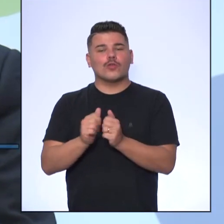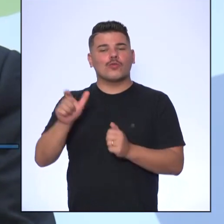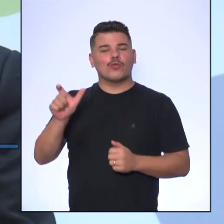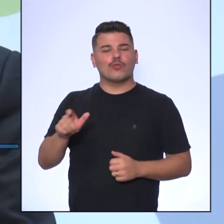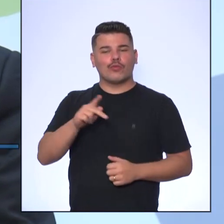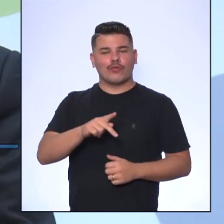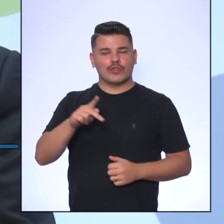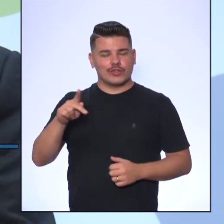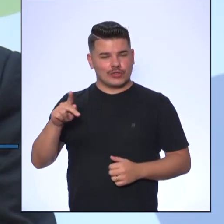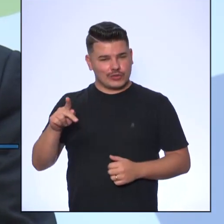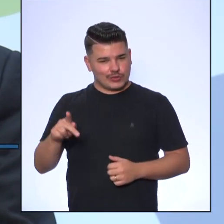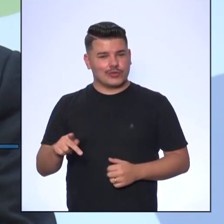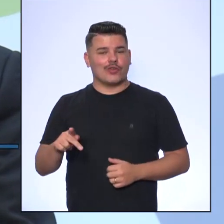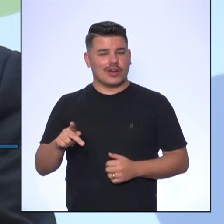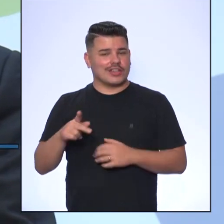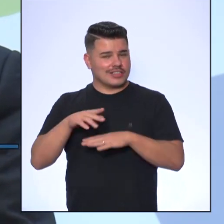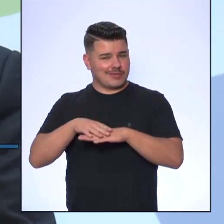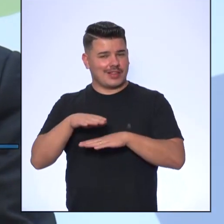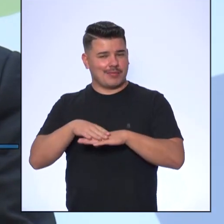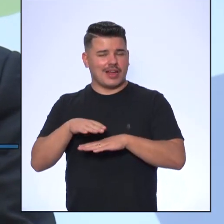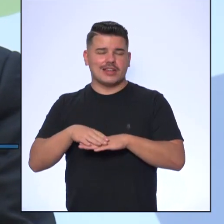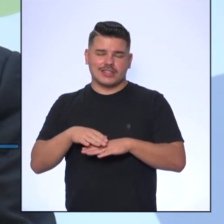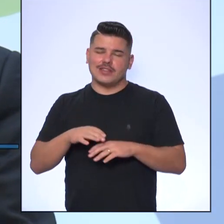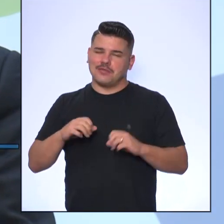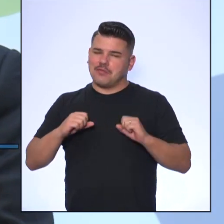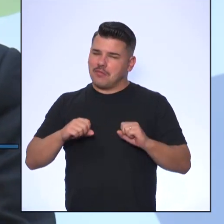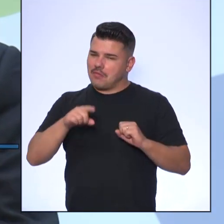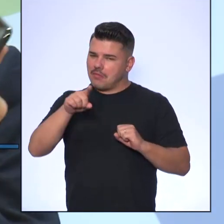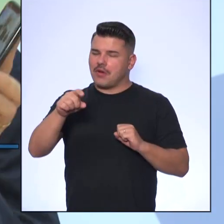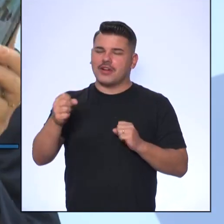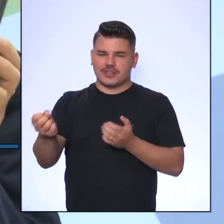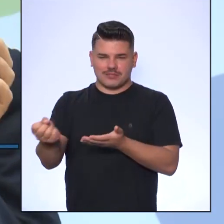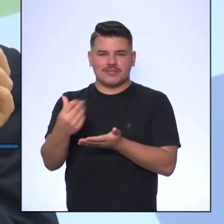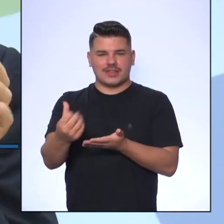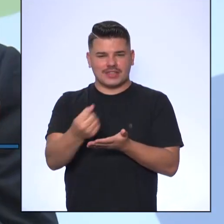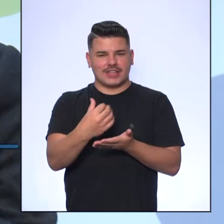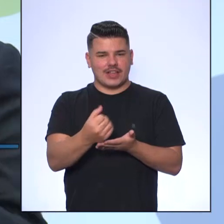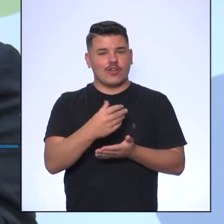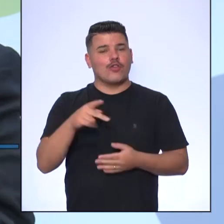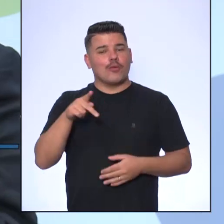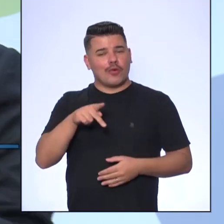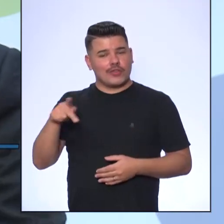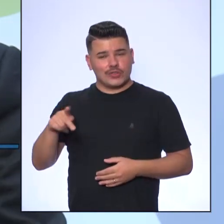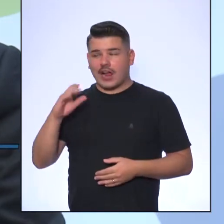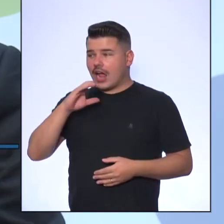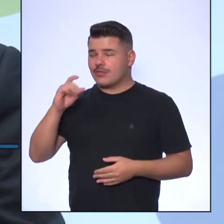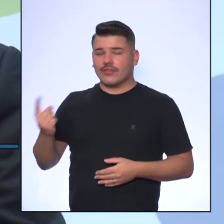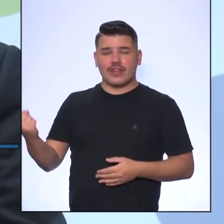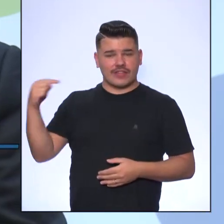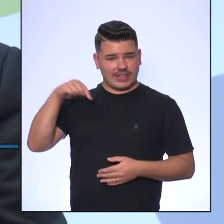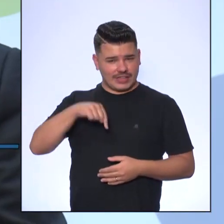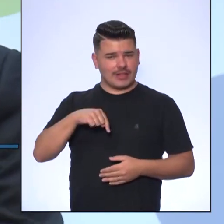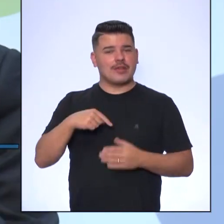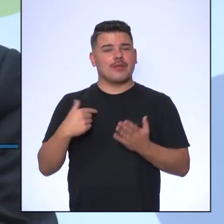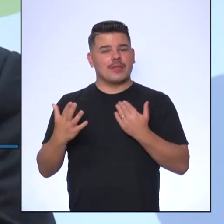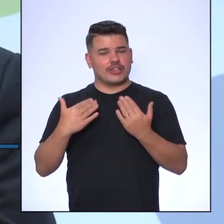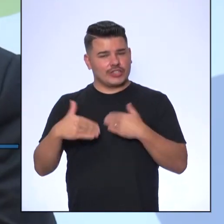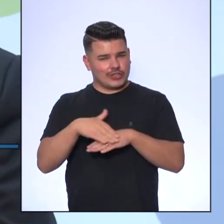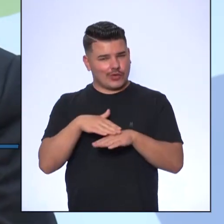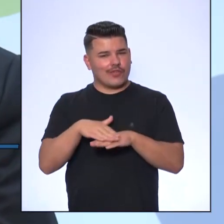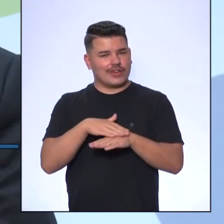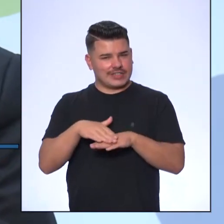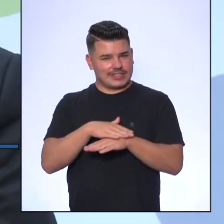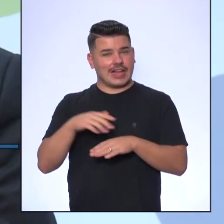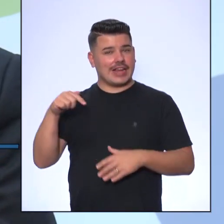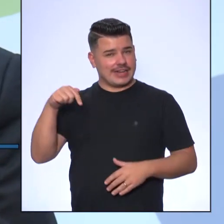Seide de matemática e pode começar dizendo aqui. O Seide vai estar comigo daqui a pouquinho para bater um papo, certo? Ele está